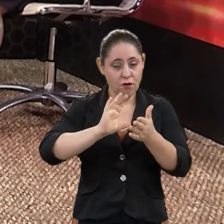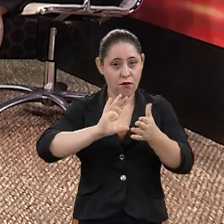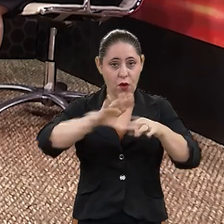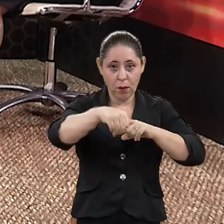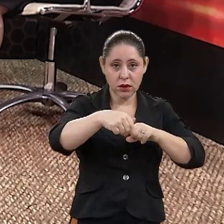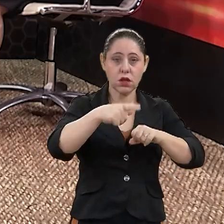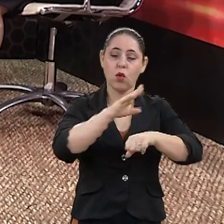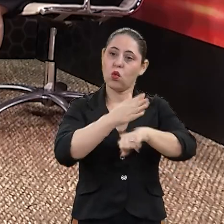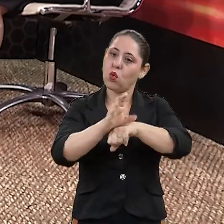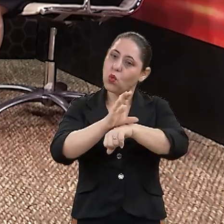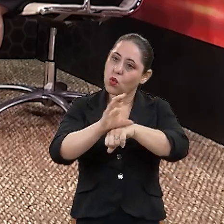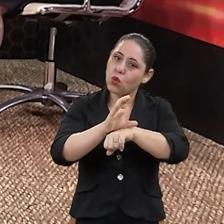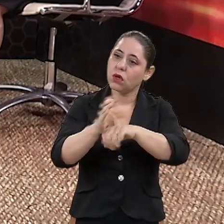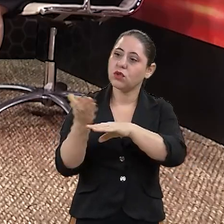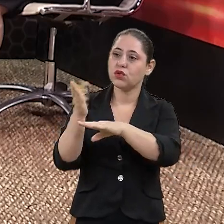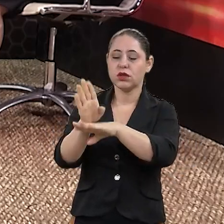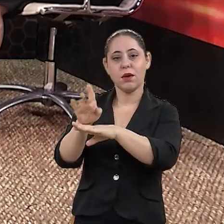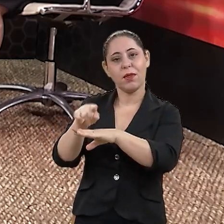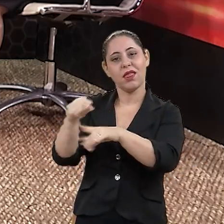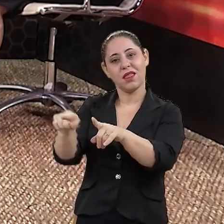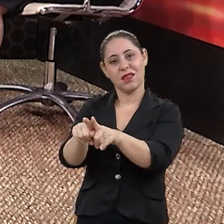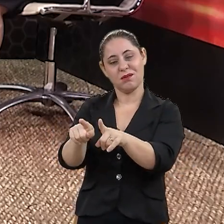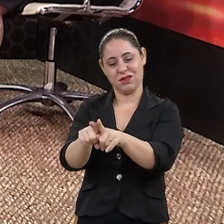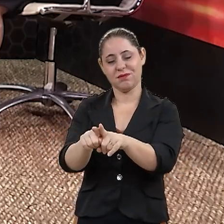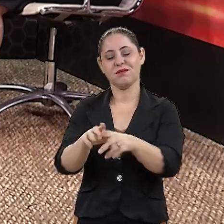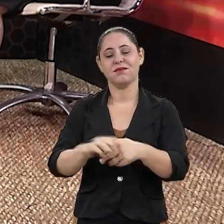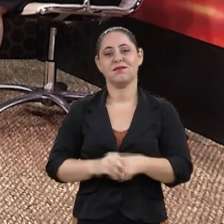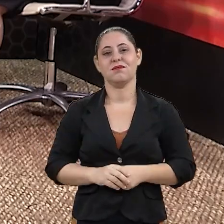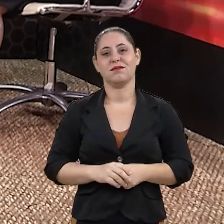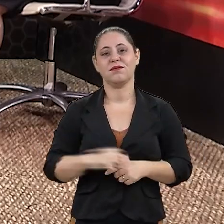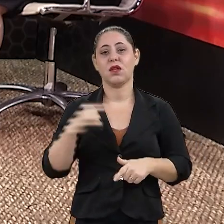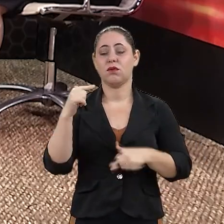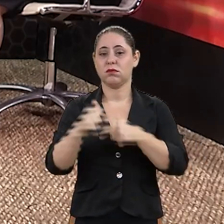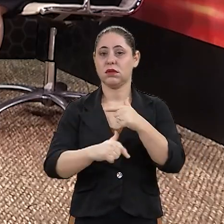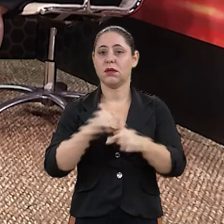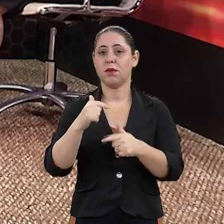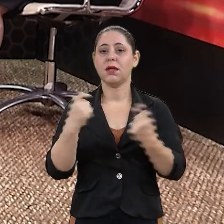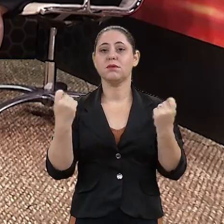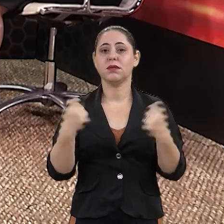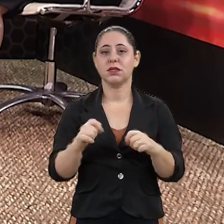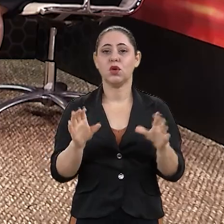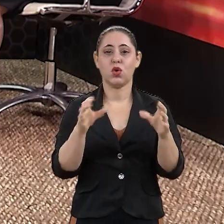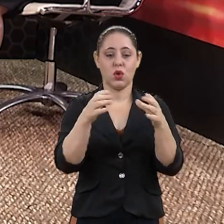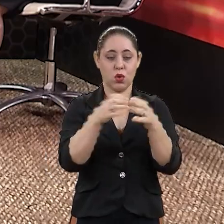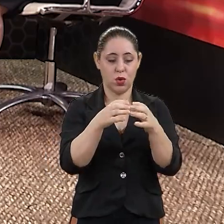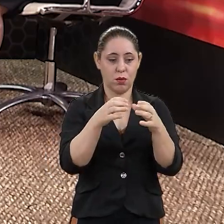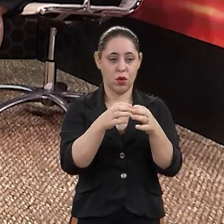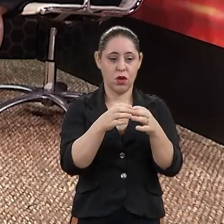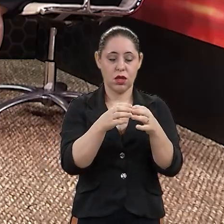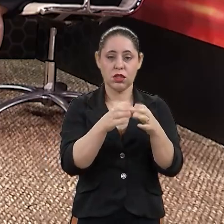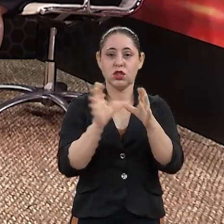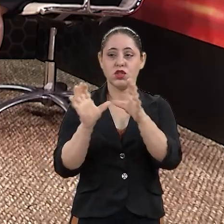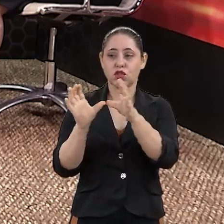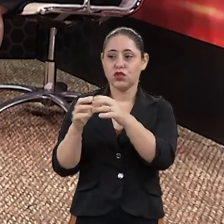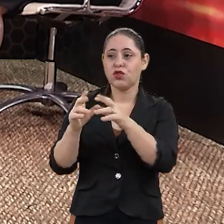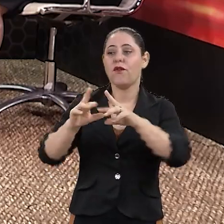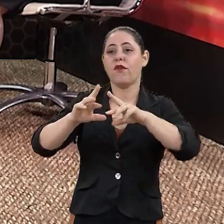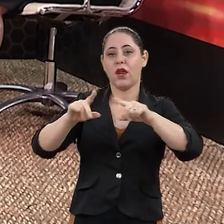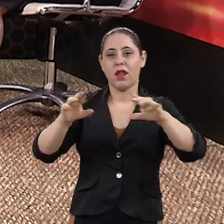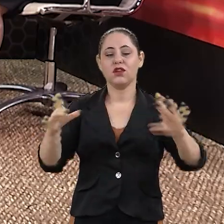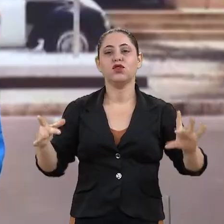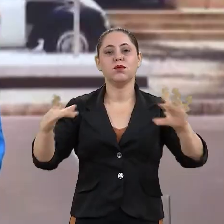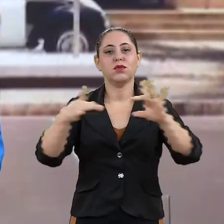desses profissionais. Nós colaboramos na formação deles. Então, é um trabalho transversal, intersetorial e, para nós,